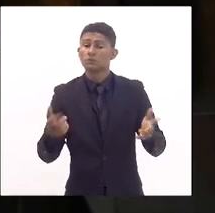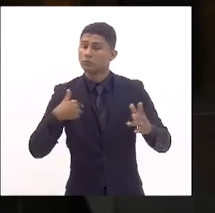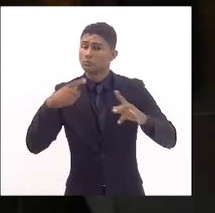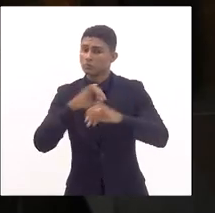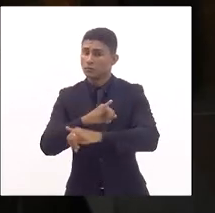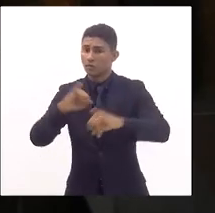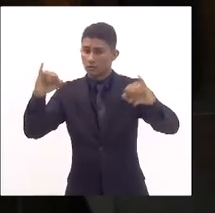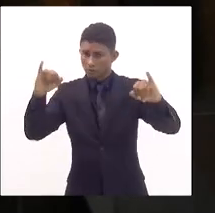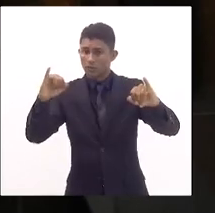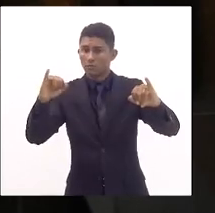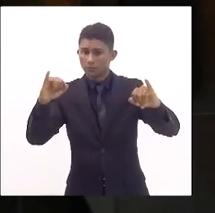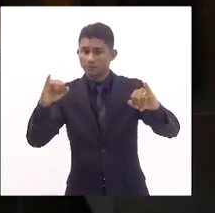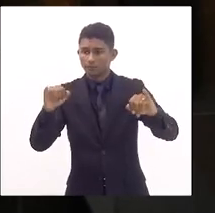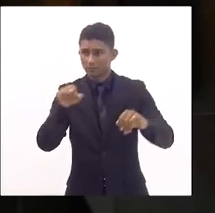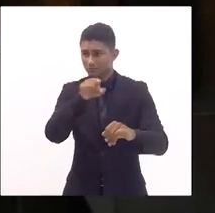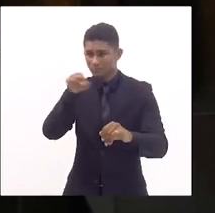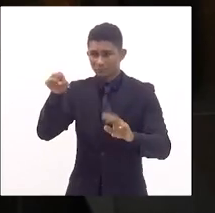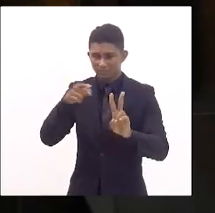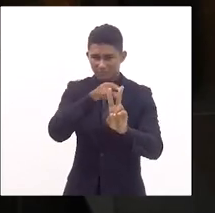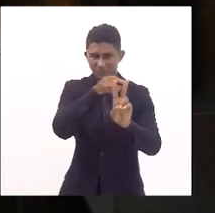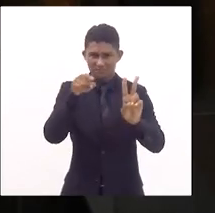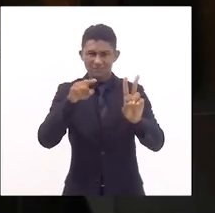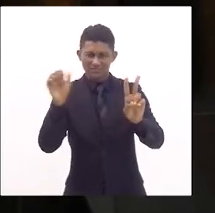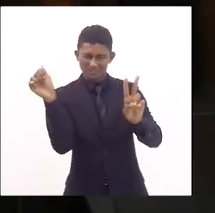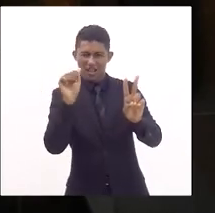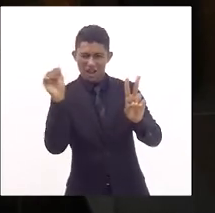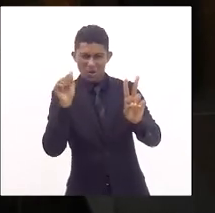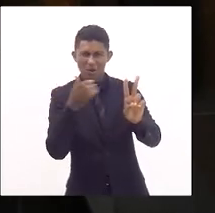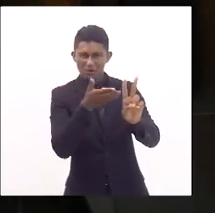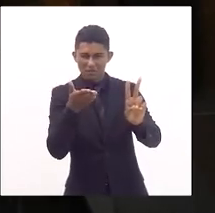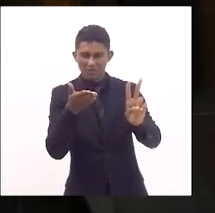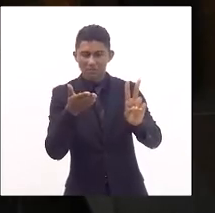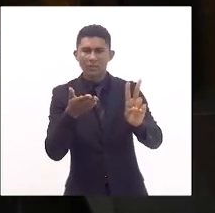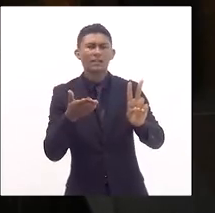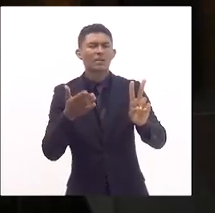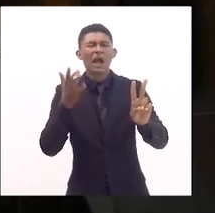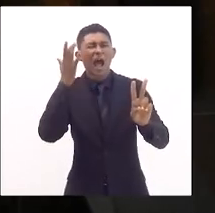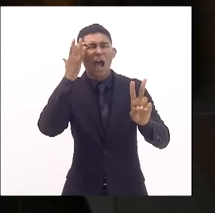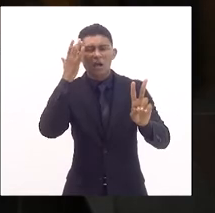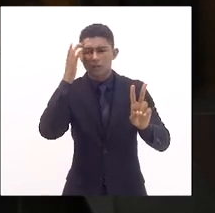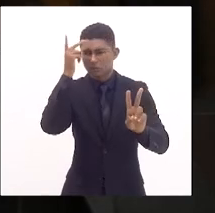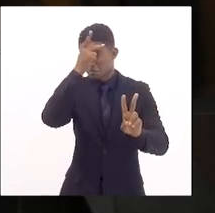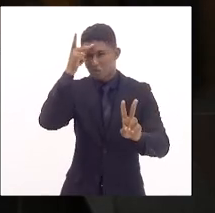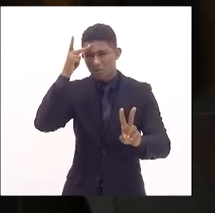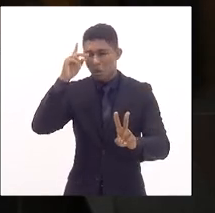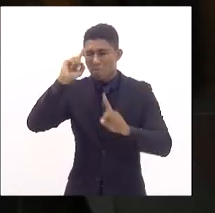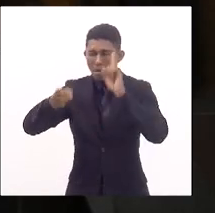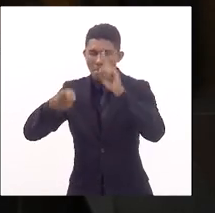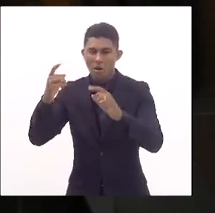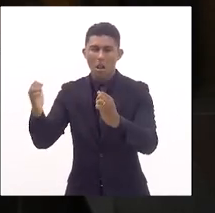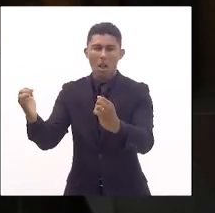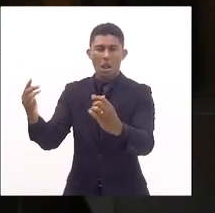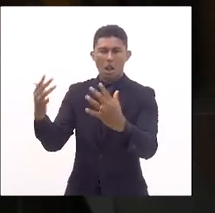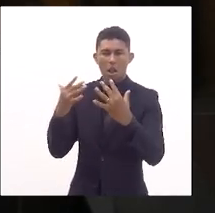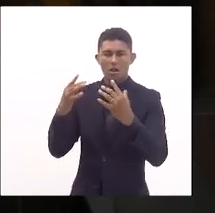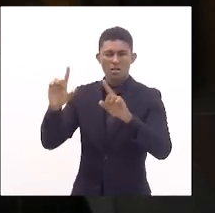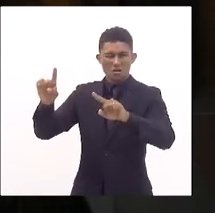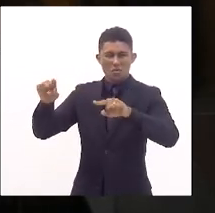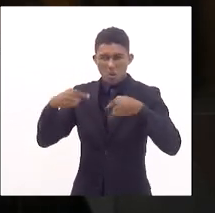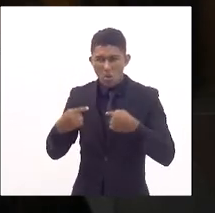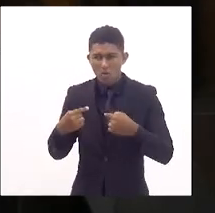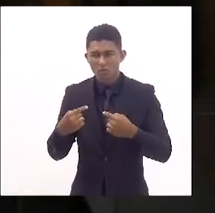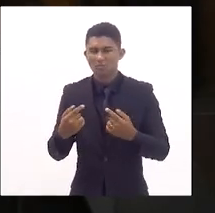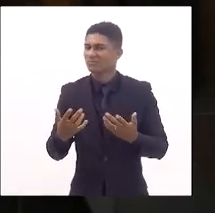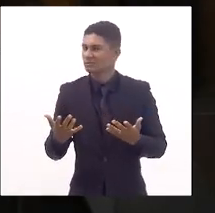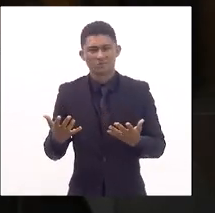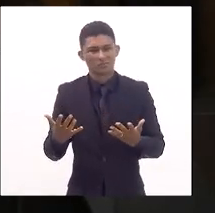recadinho né para o casal real de Araruama que não adianta botar certo ela adianta botar os capachos dele para tentar intimidar